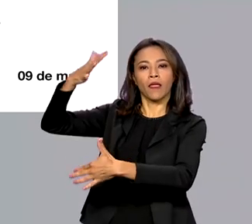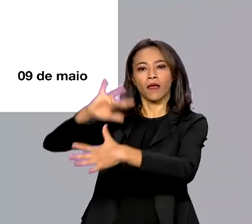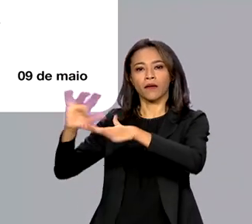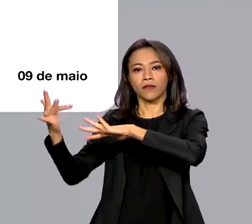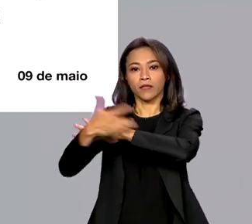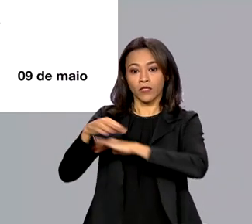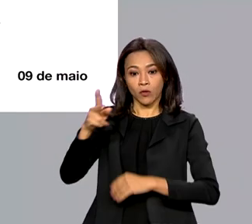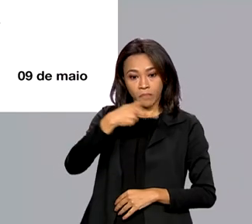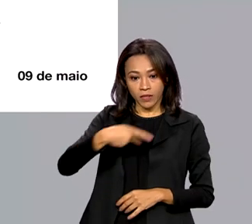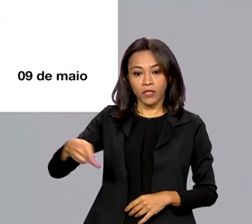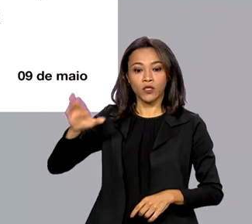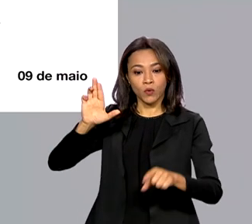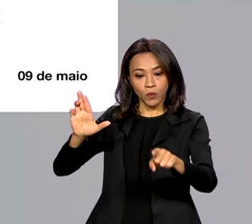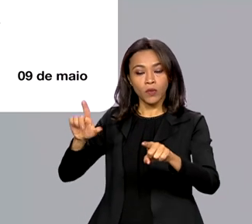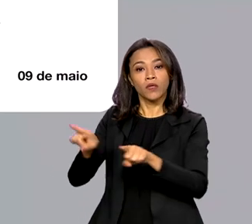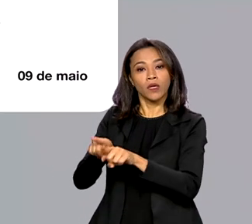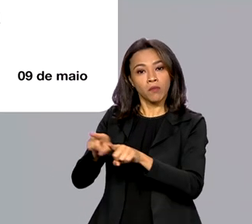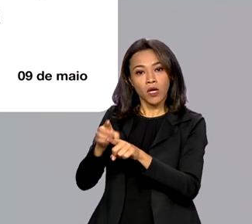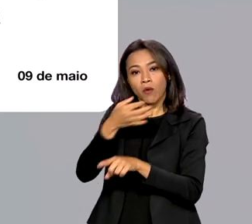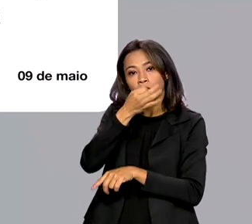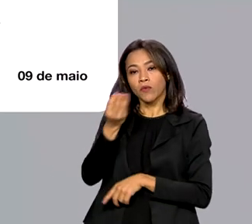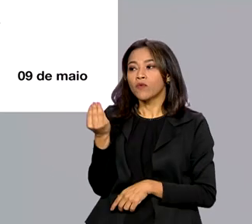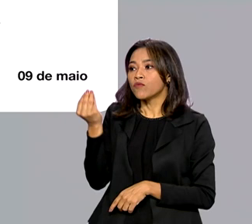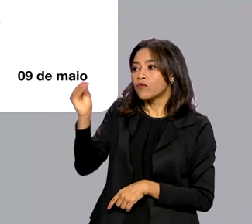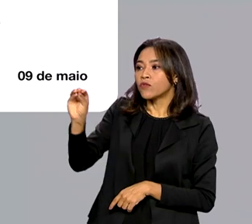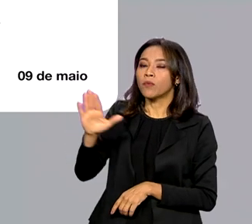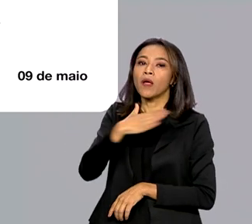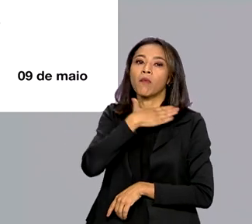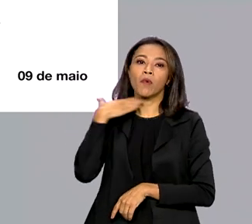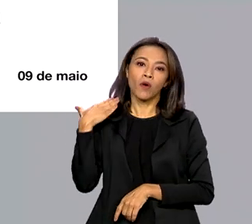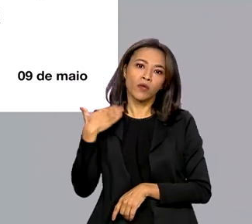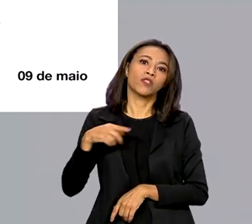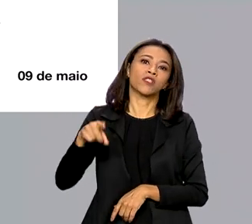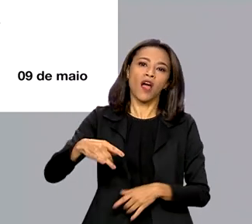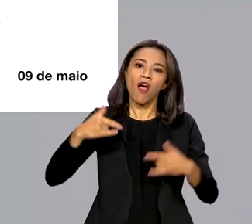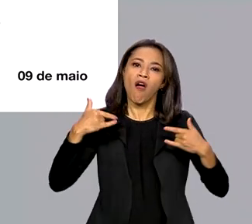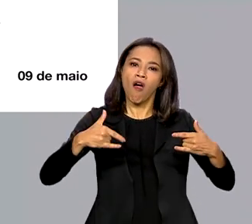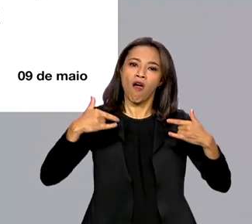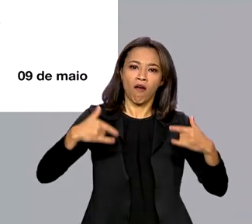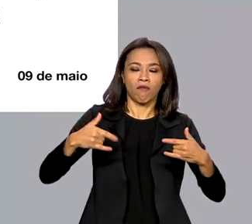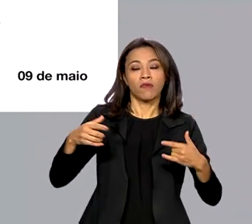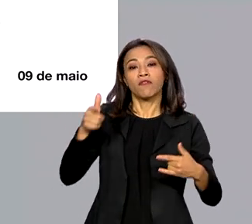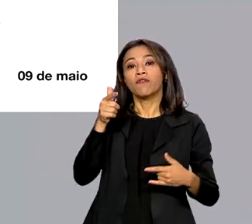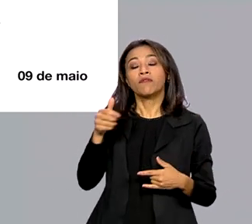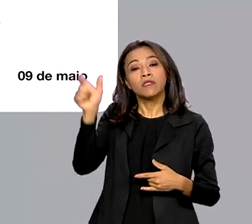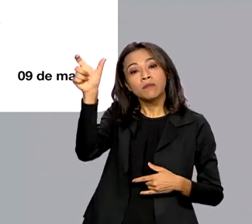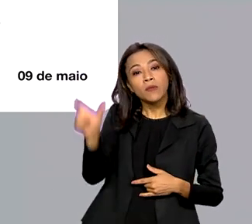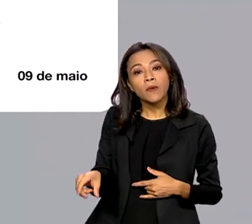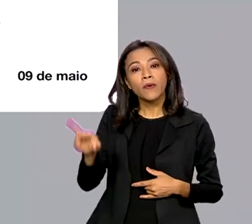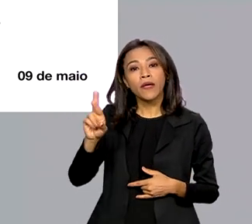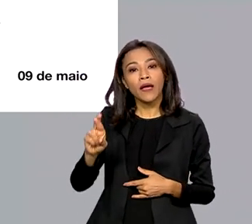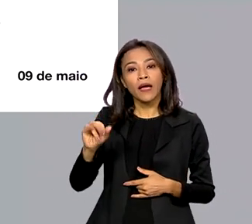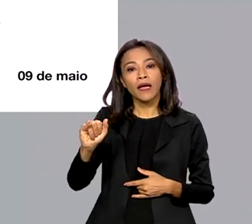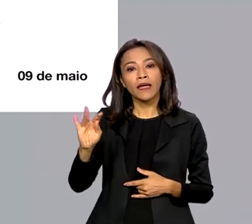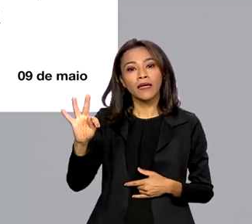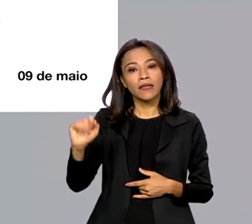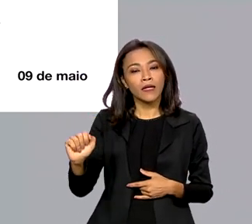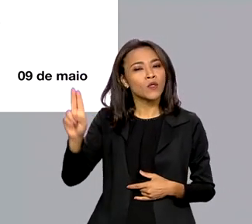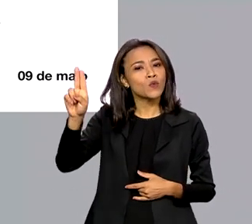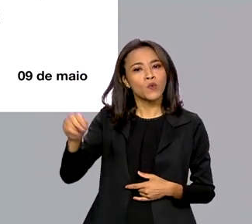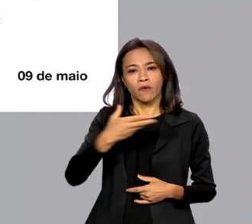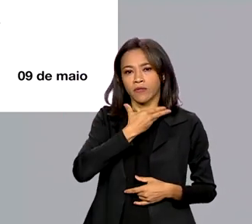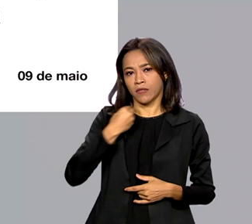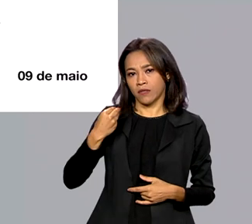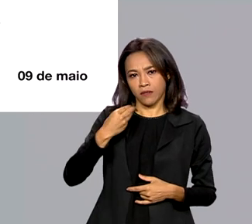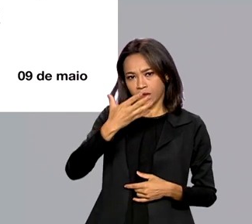presidente Lula também se manifestou sobre a morte da rainha do rock. Disse que Rita Lee jamais será esquecida.